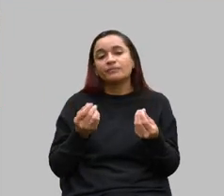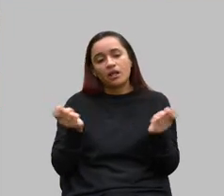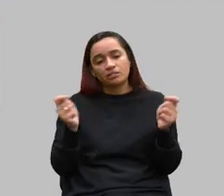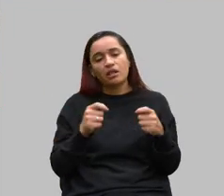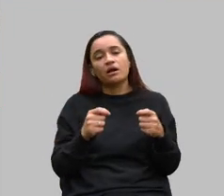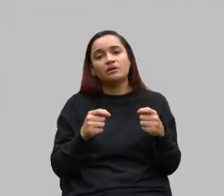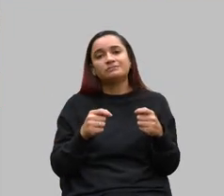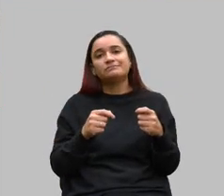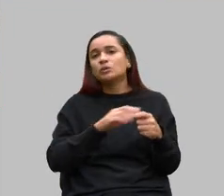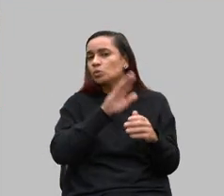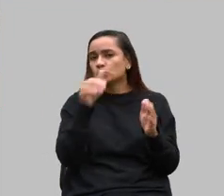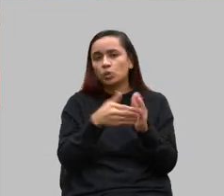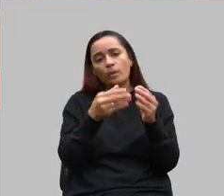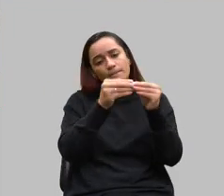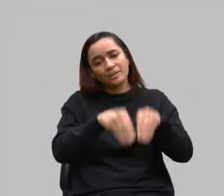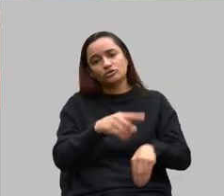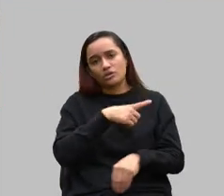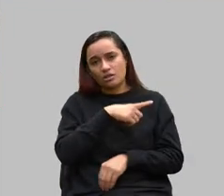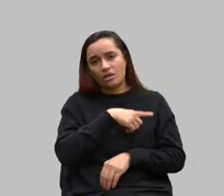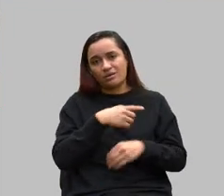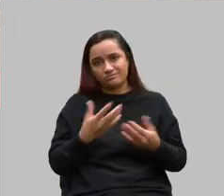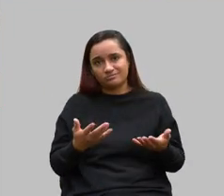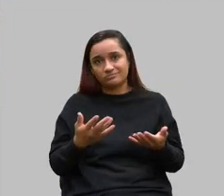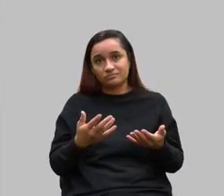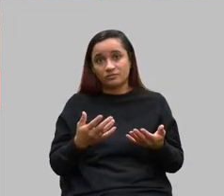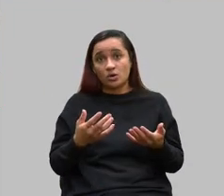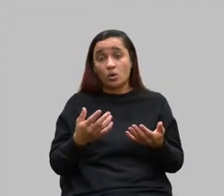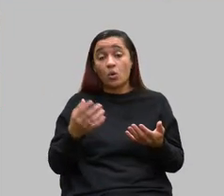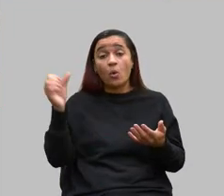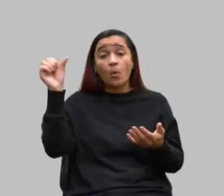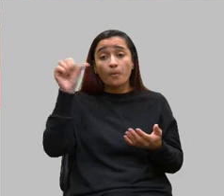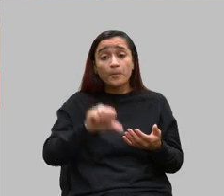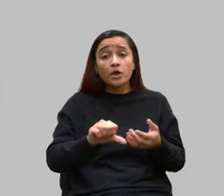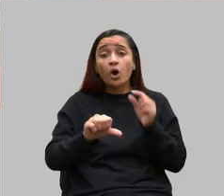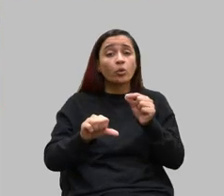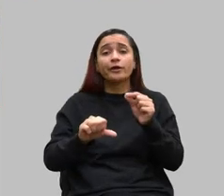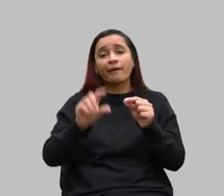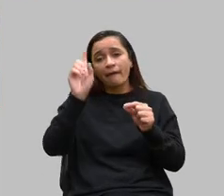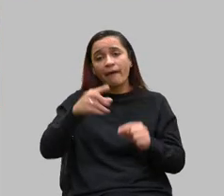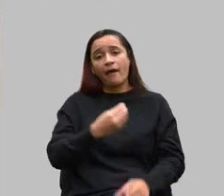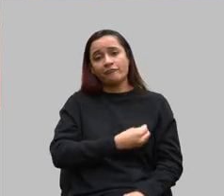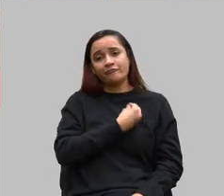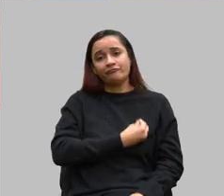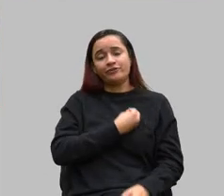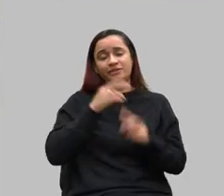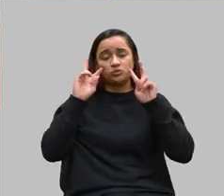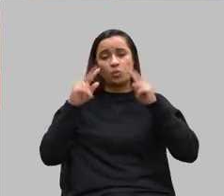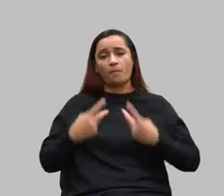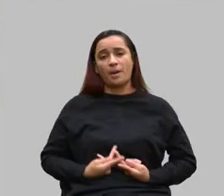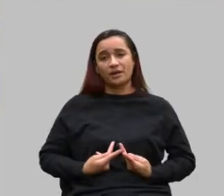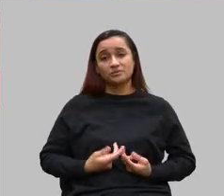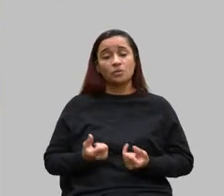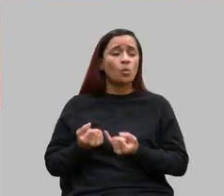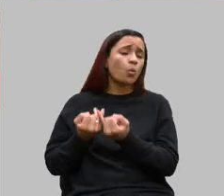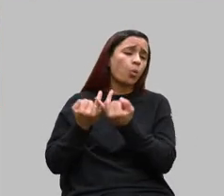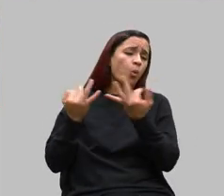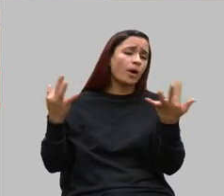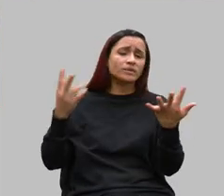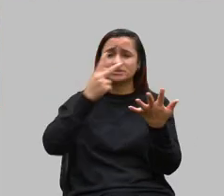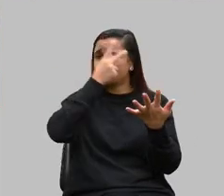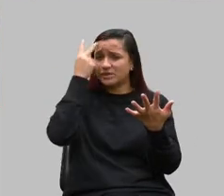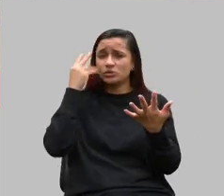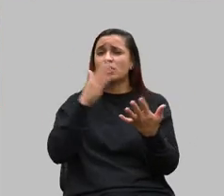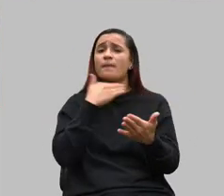dessa distorção o ônus pior é o ônus em vidas humanas são milhares de pessoas que morrem nas rodovias